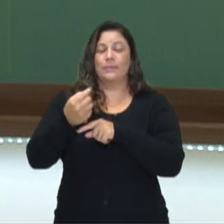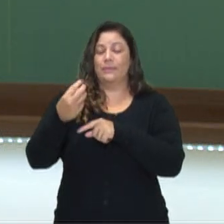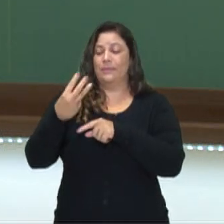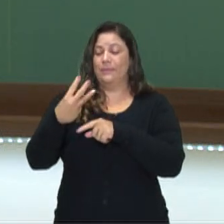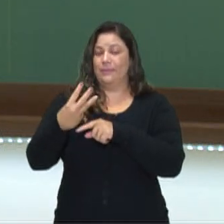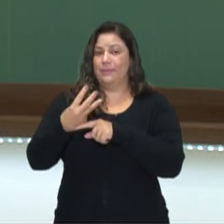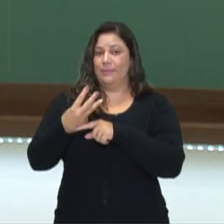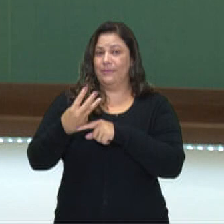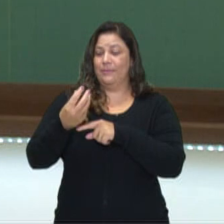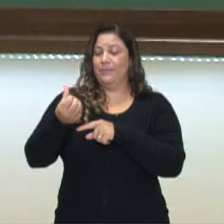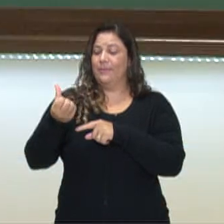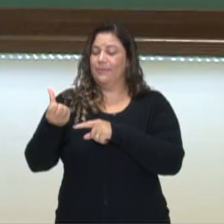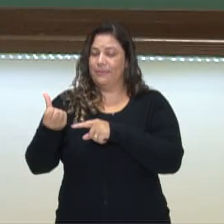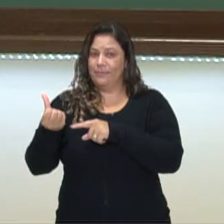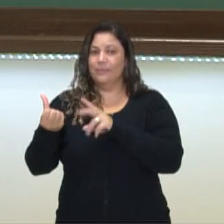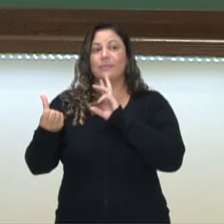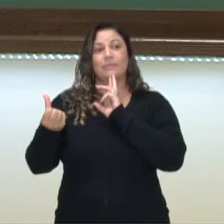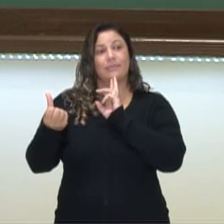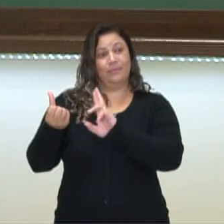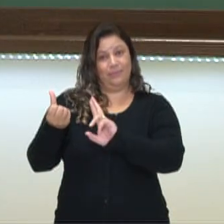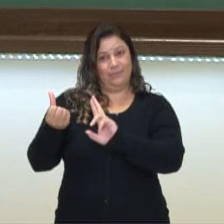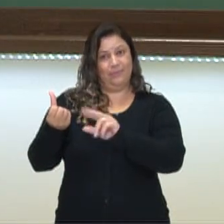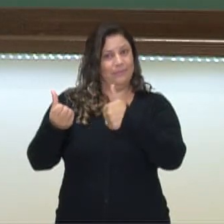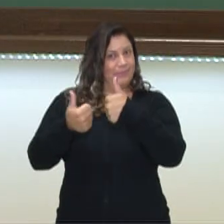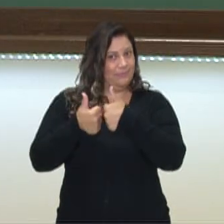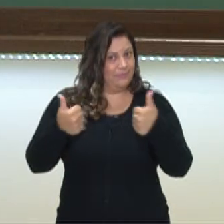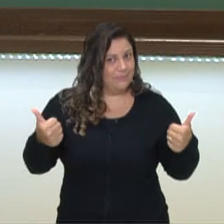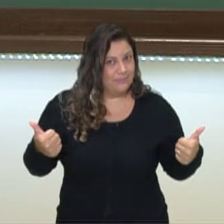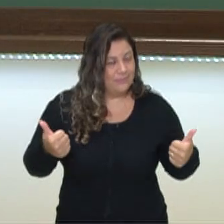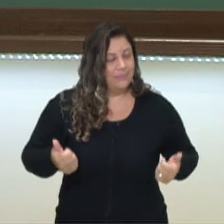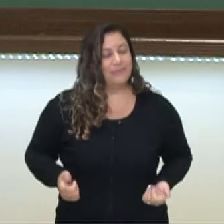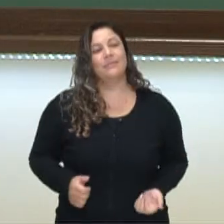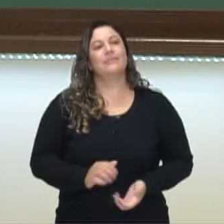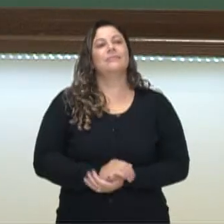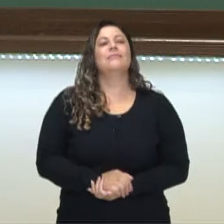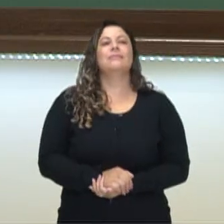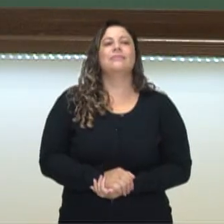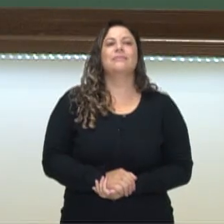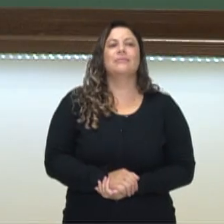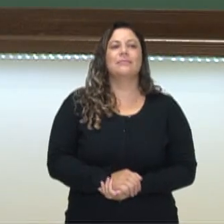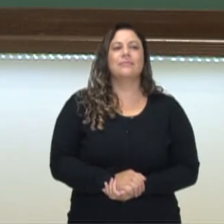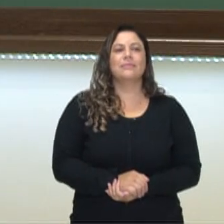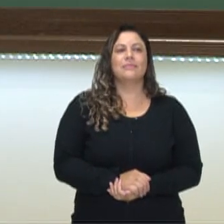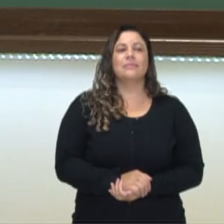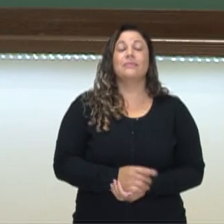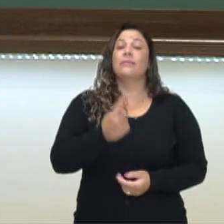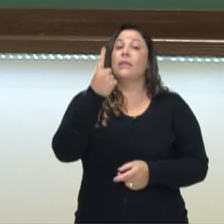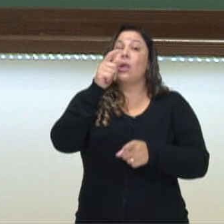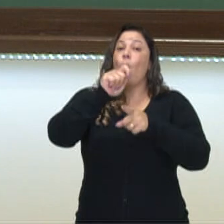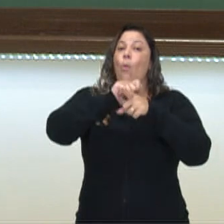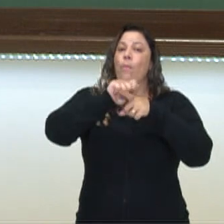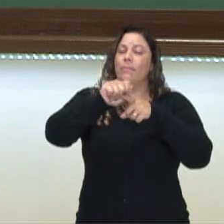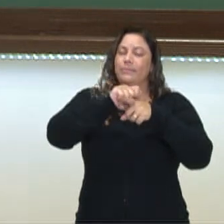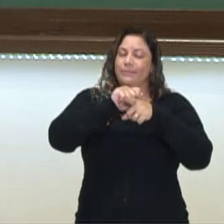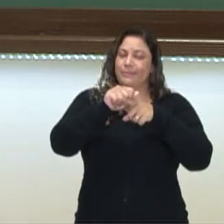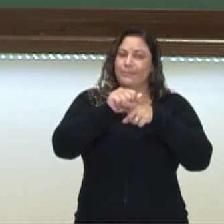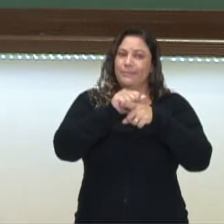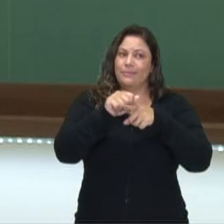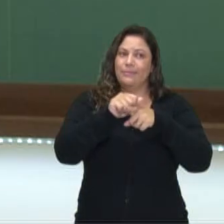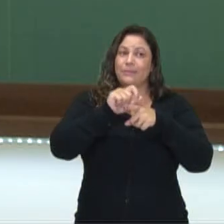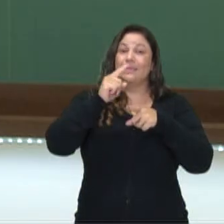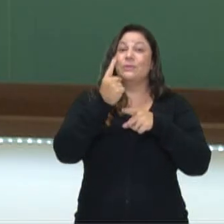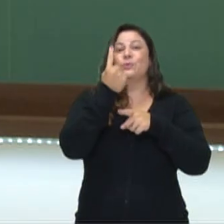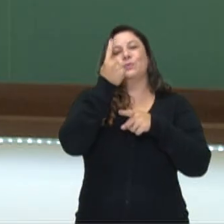30. Com o 6 que eu tinha, 36. Tudo bem? Continuando aqui. 1 borracha. Então, vai precisar de